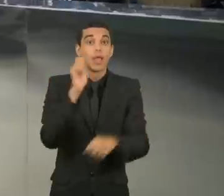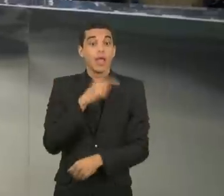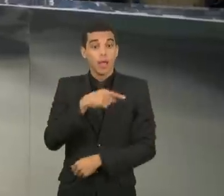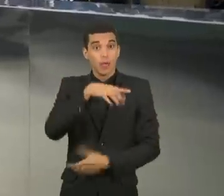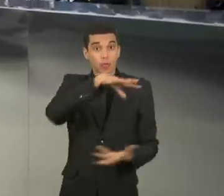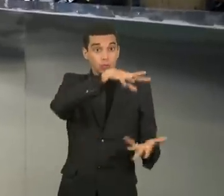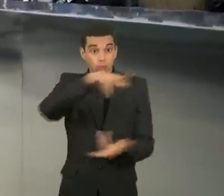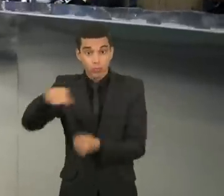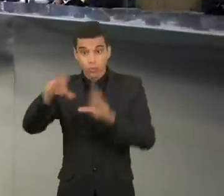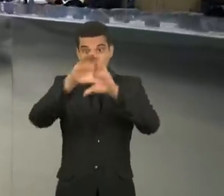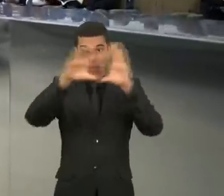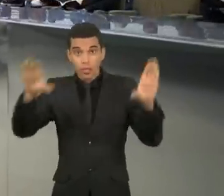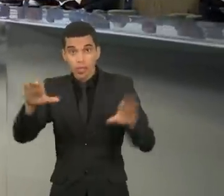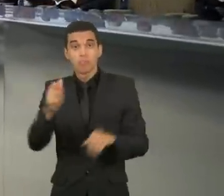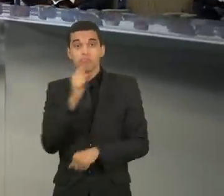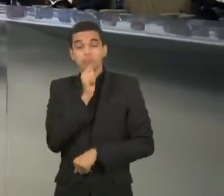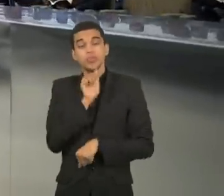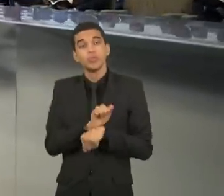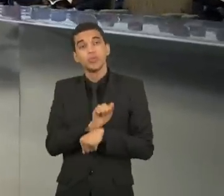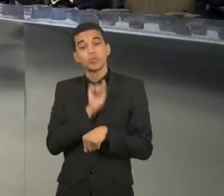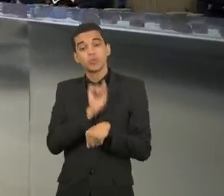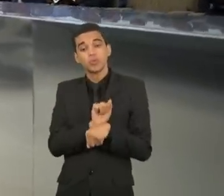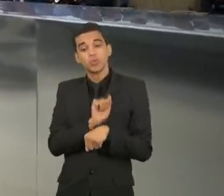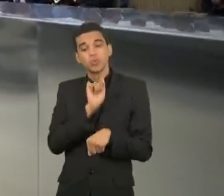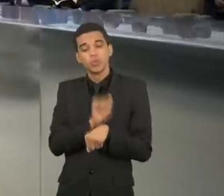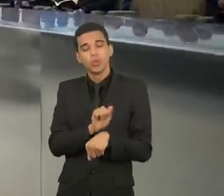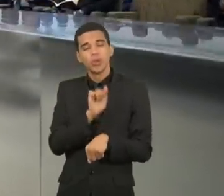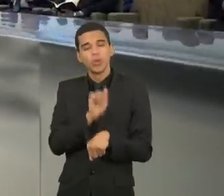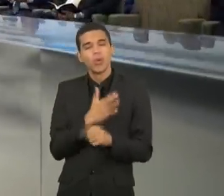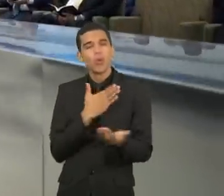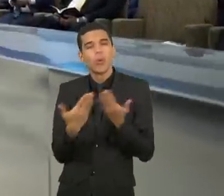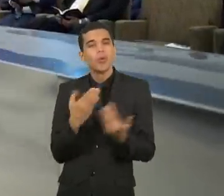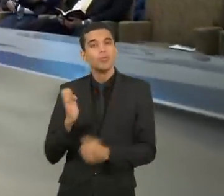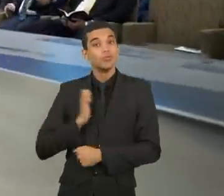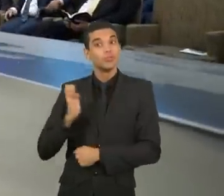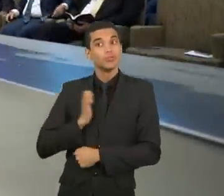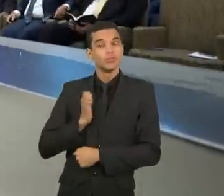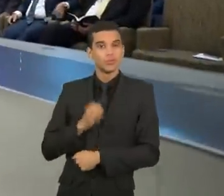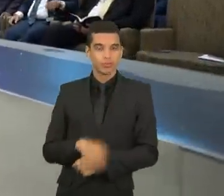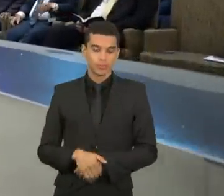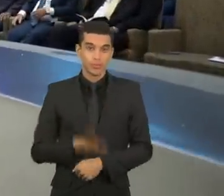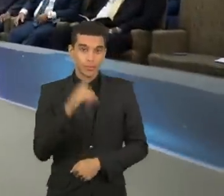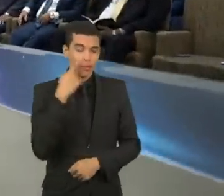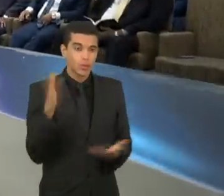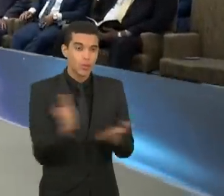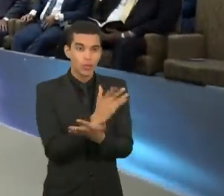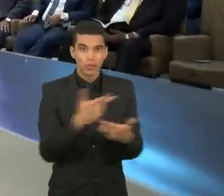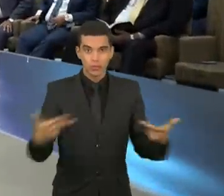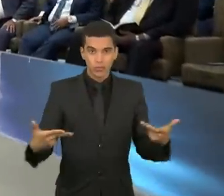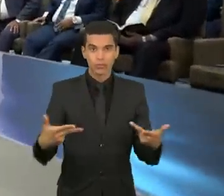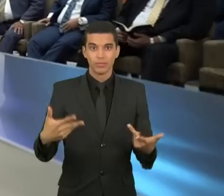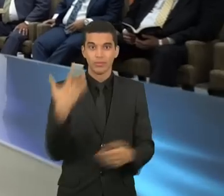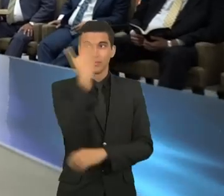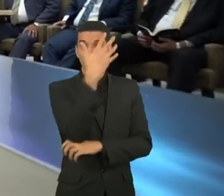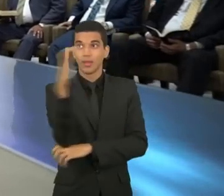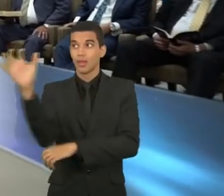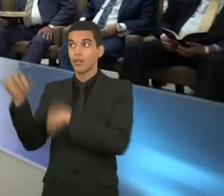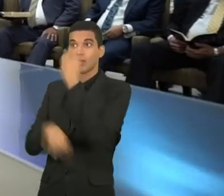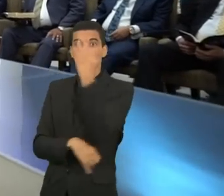como tesouro, como tesouro. Tem coisas da natureza que está guardado como